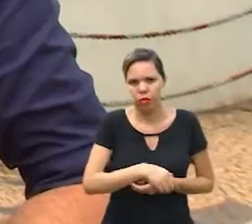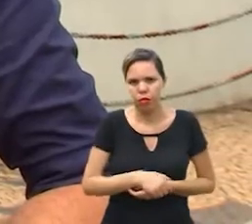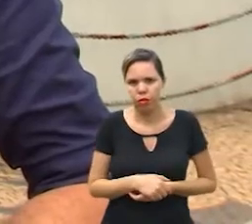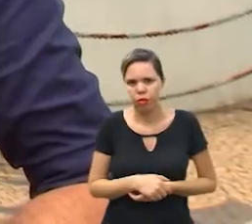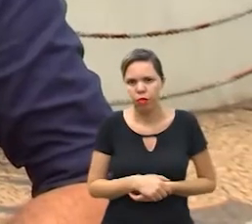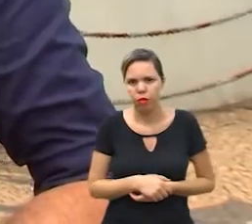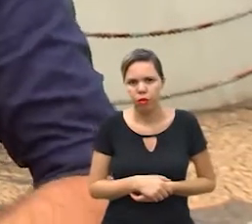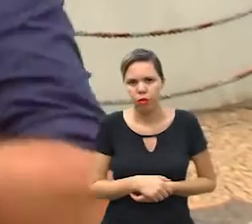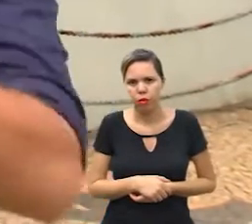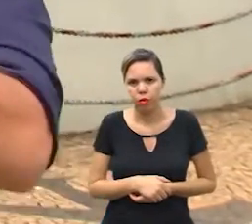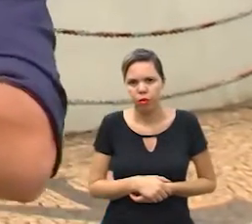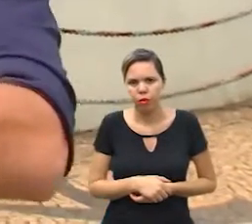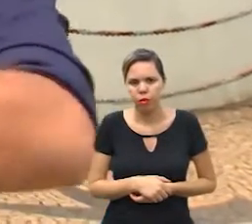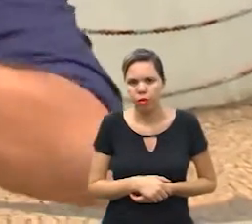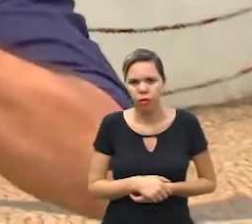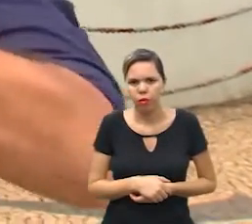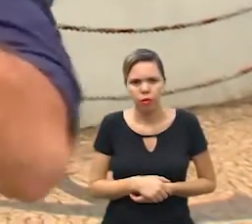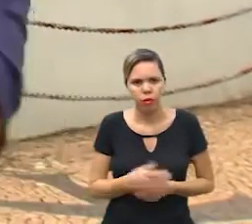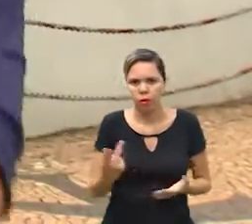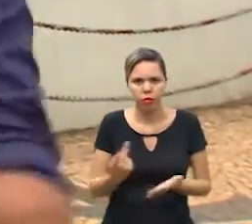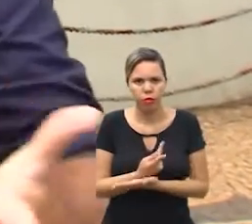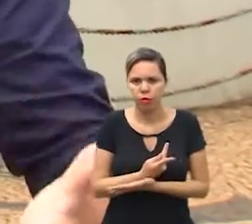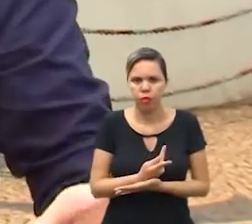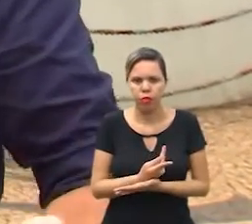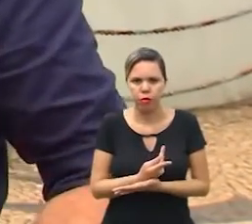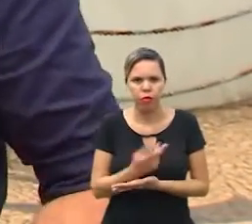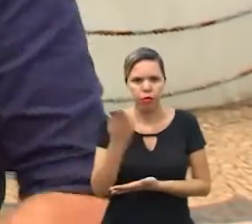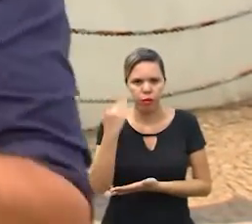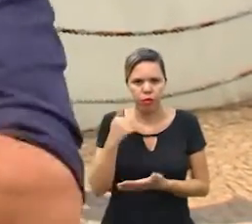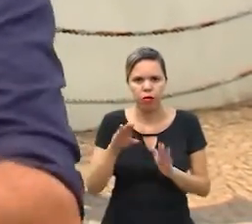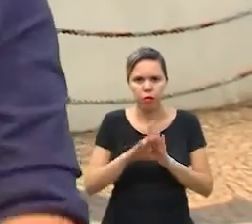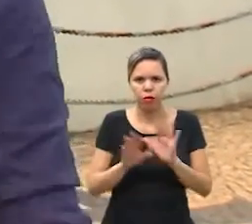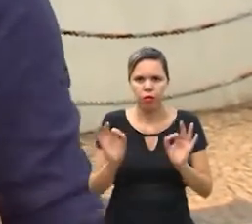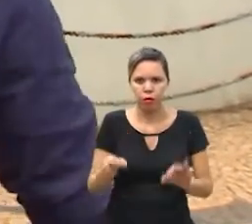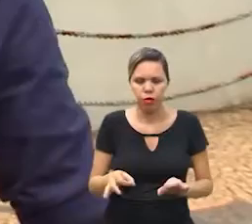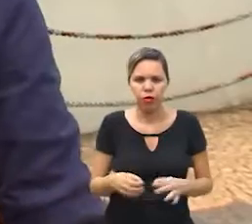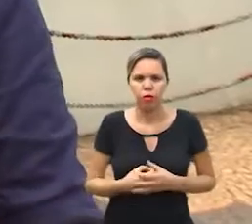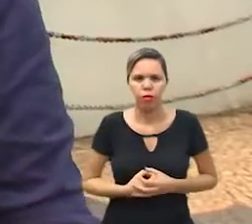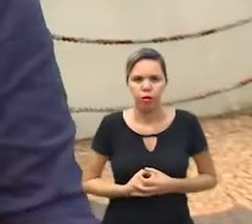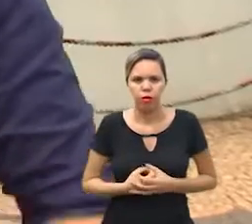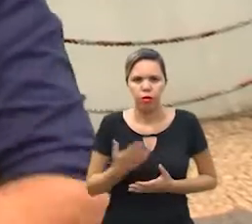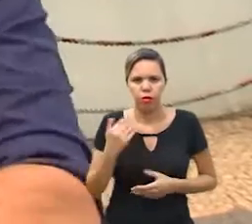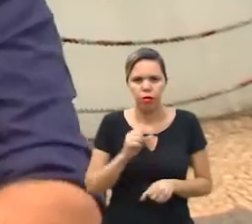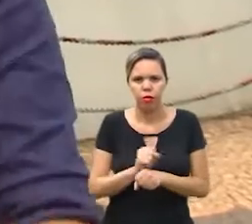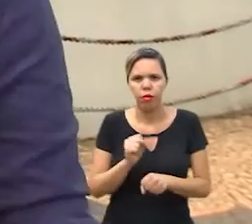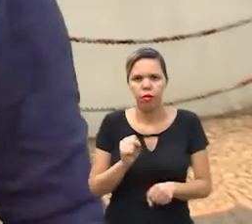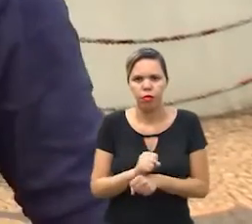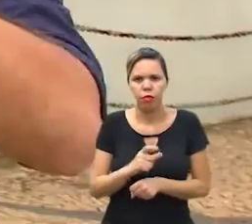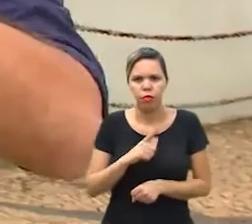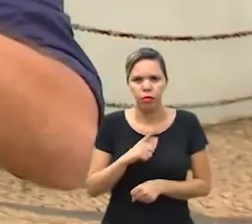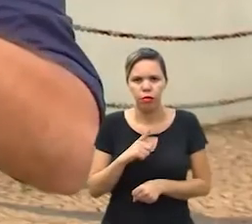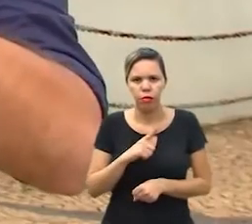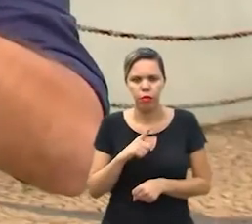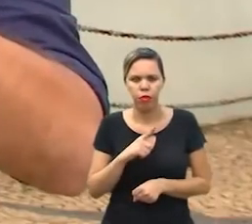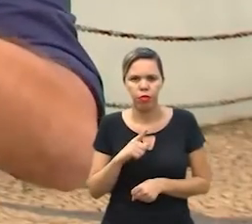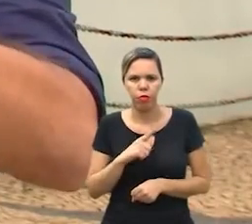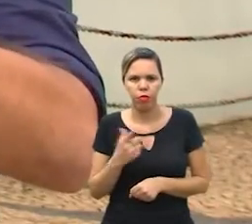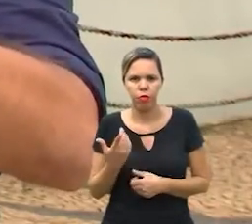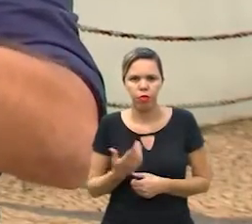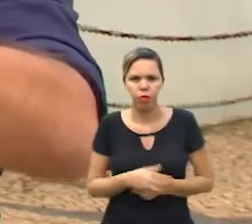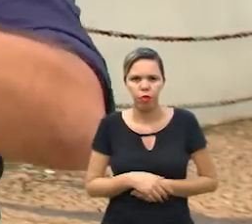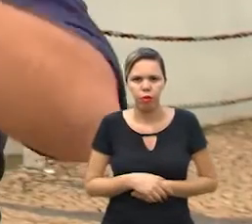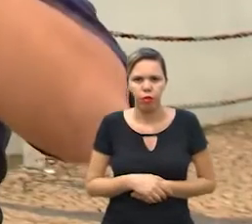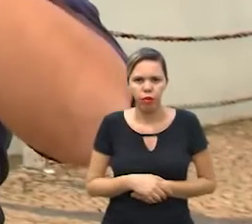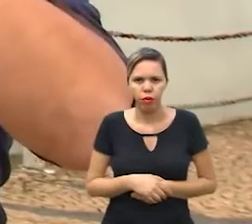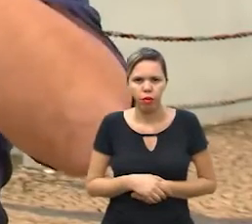vai ser... não vai errar e vai saber a programação correta aí e vai saber aguardar. Vai ter